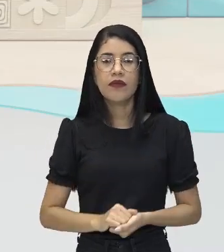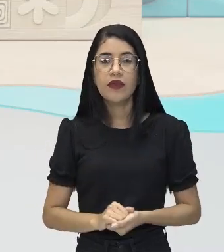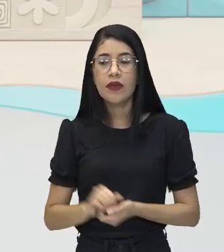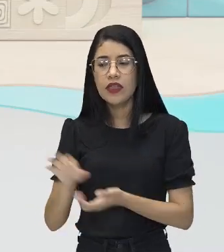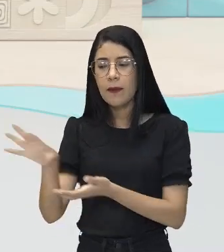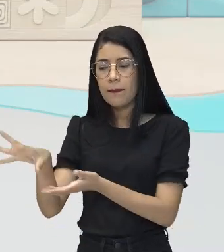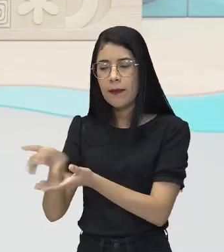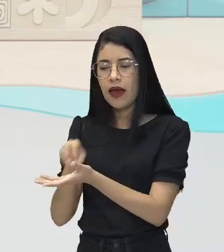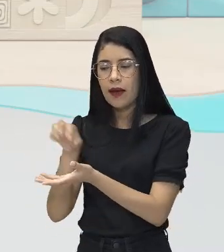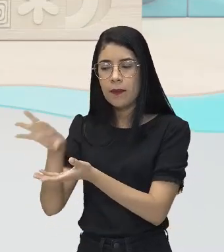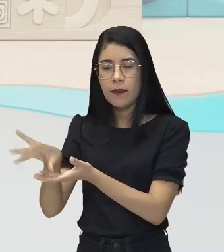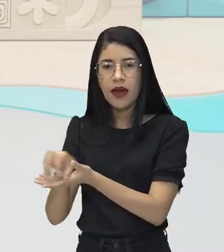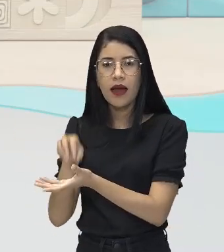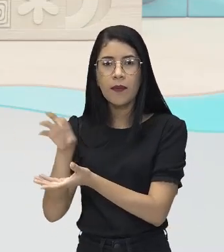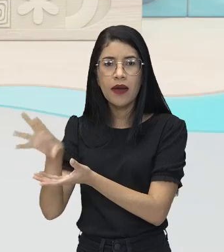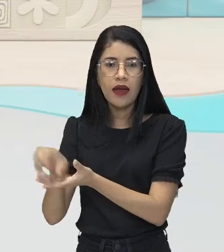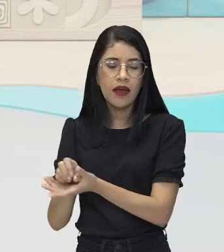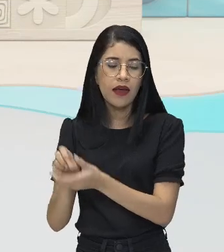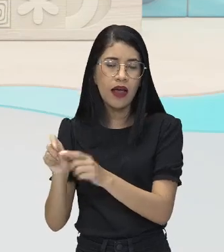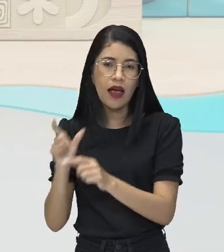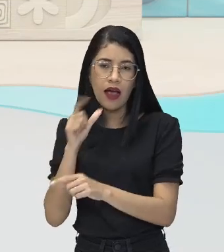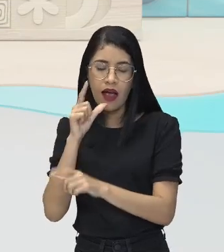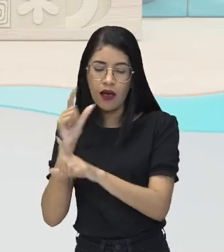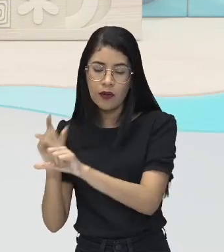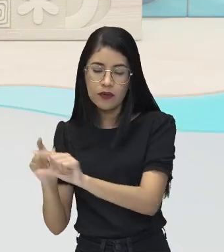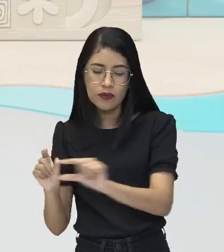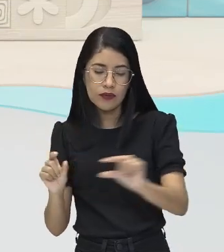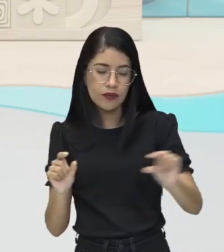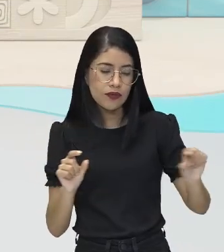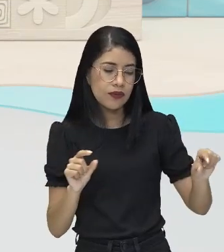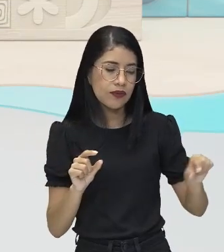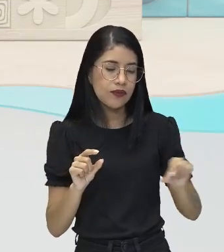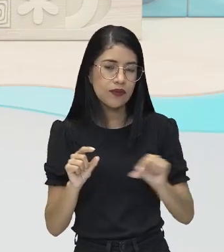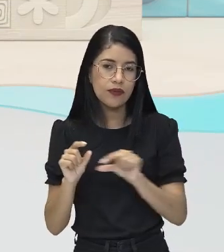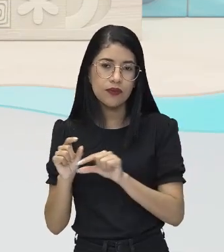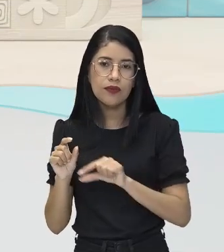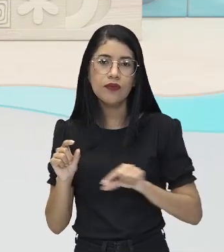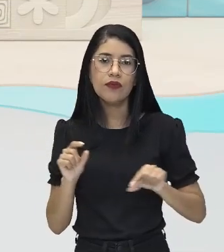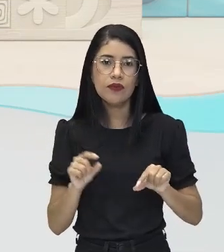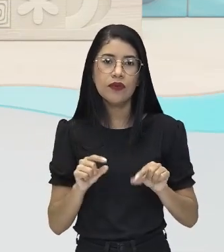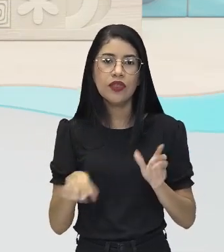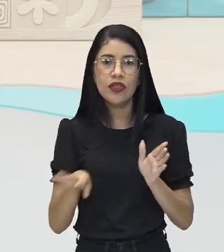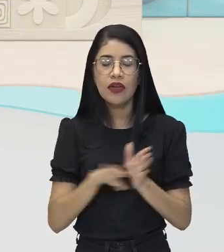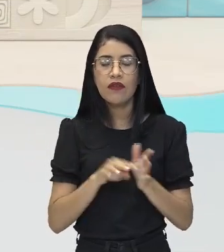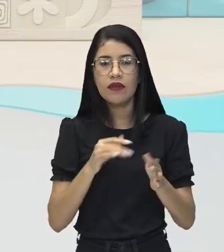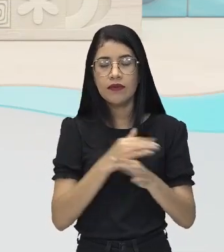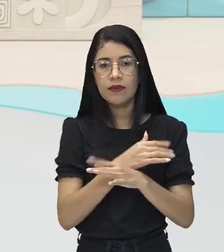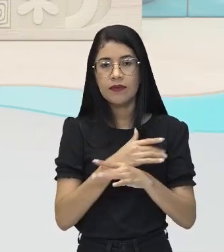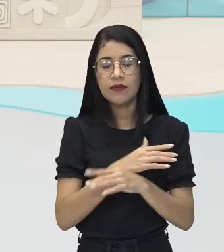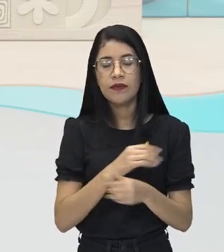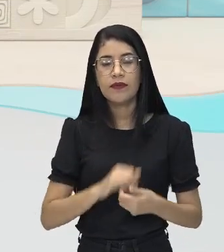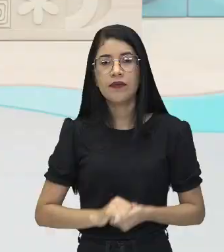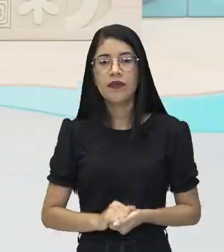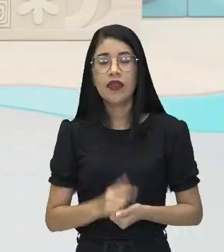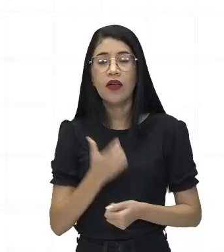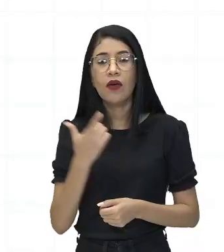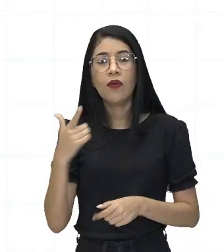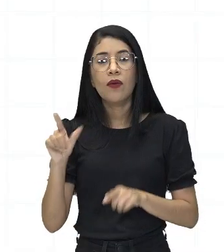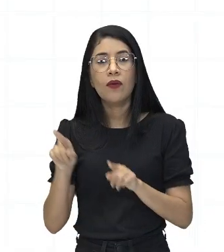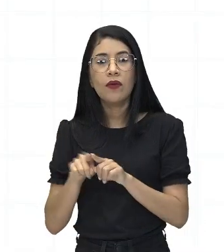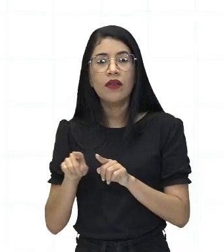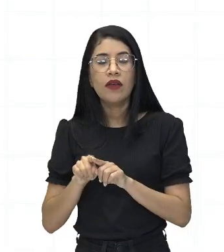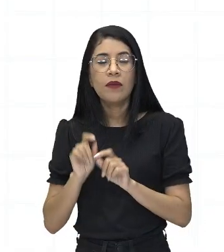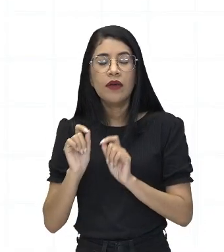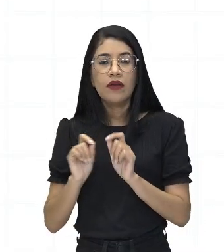águas lá da fonte e levavam até as cidades através desse aqueduto, certo? E aí nós temos um outro legado da